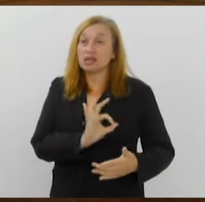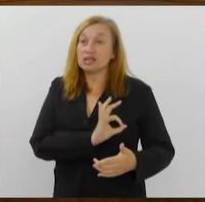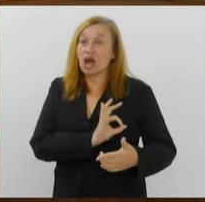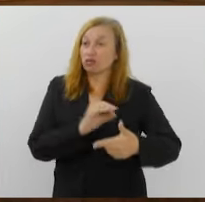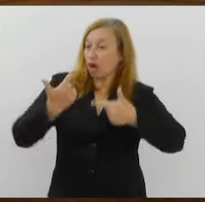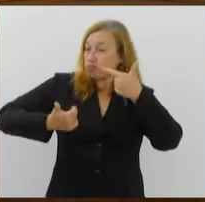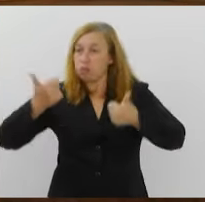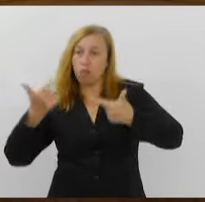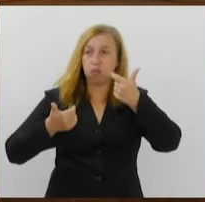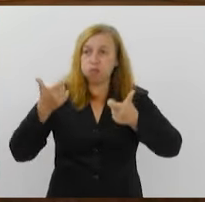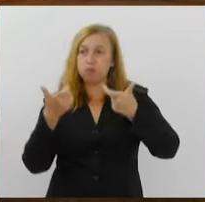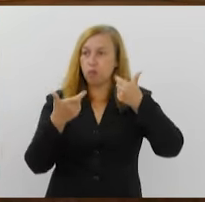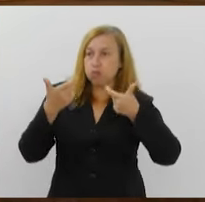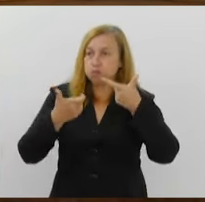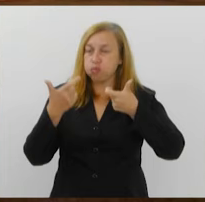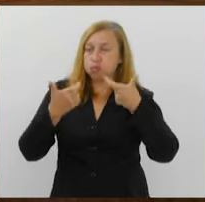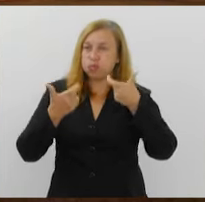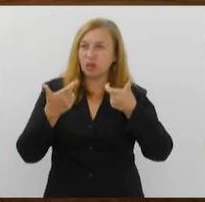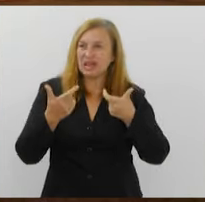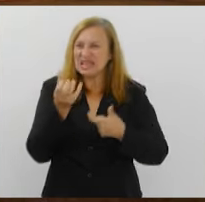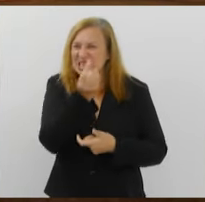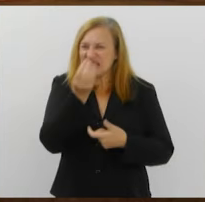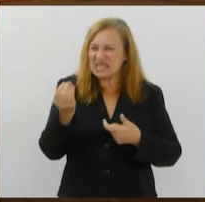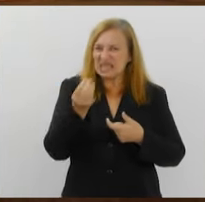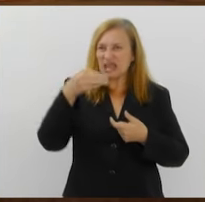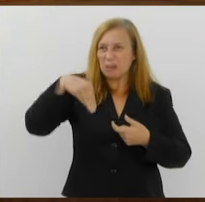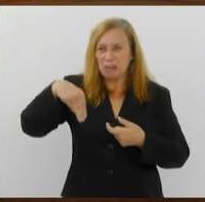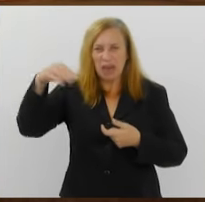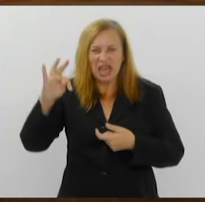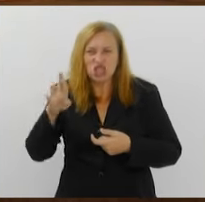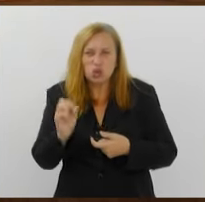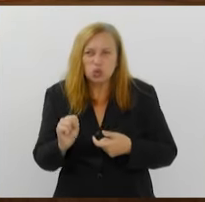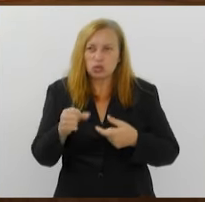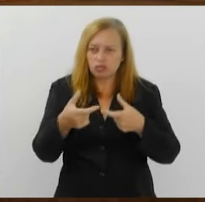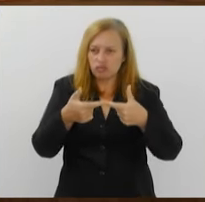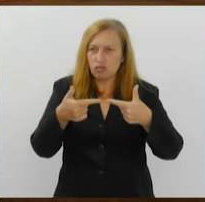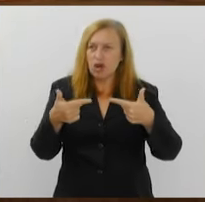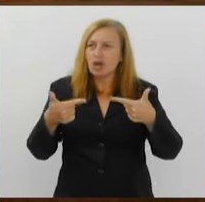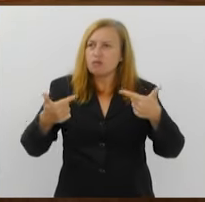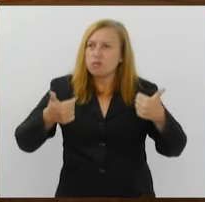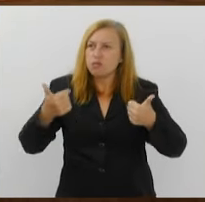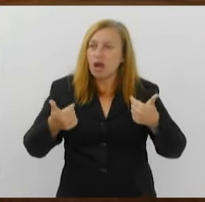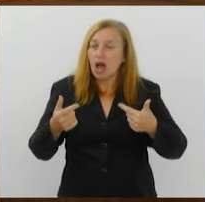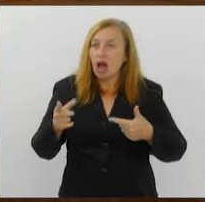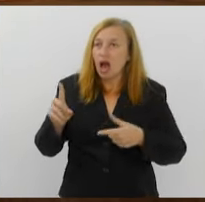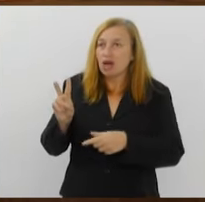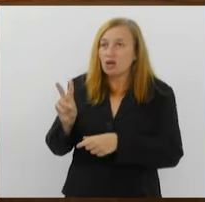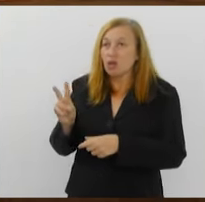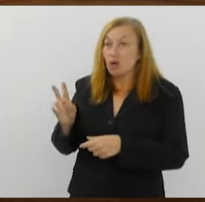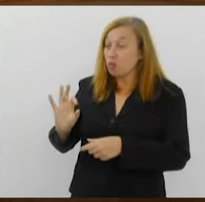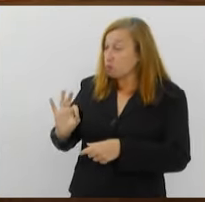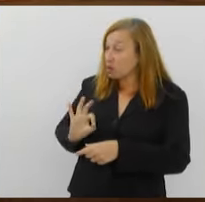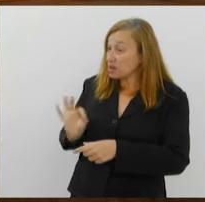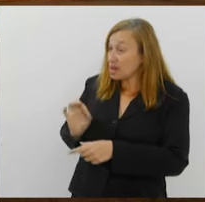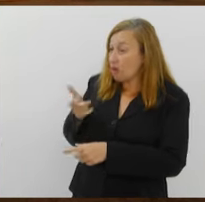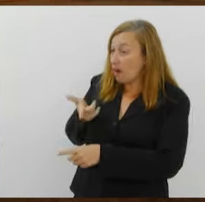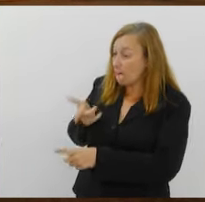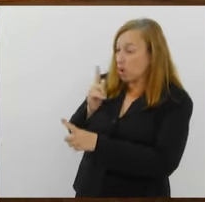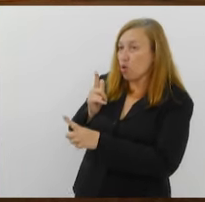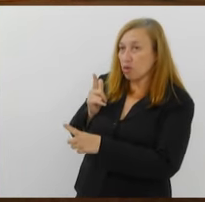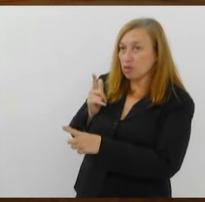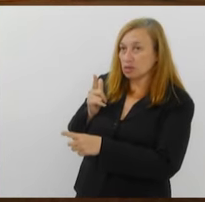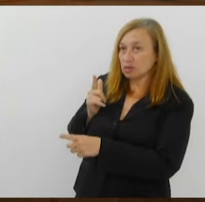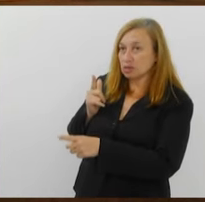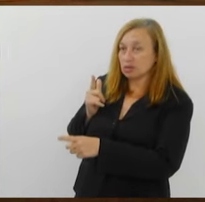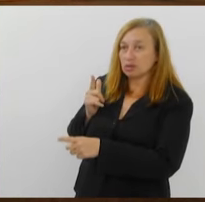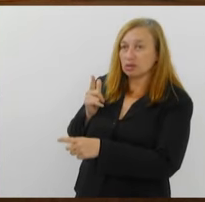está trocando tiro, uma distância de, sei lá, 60 metros, 100 metros. Aí o policial vai, atinge o bandido, se